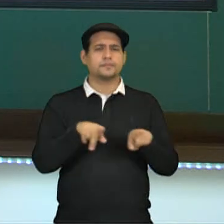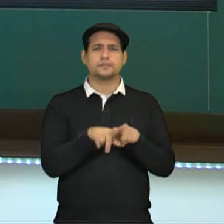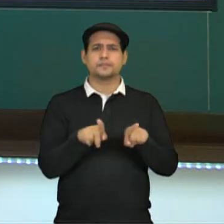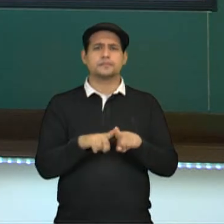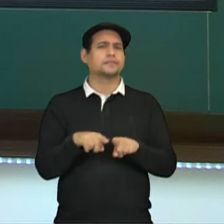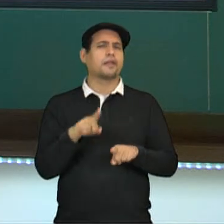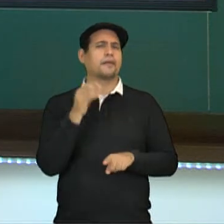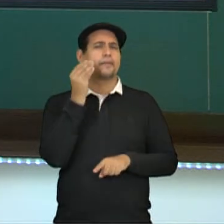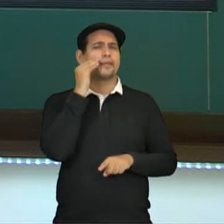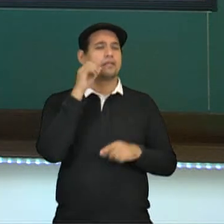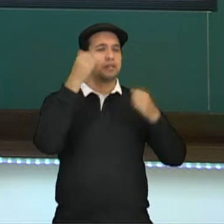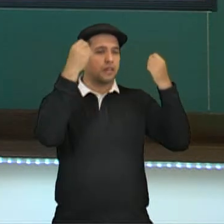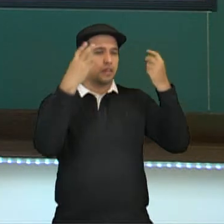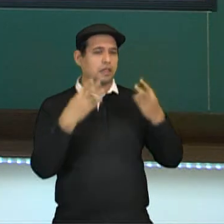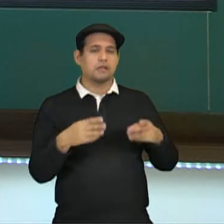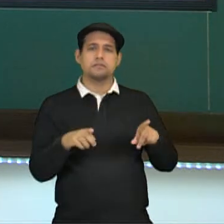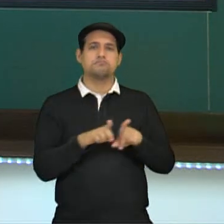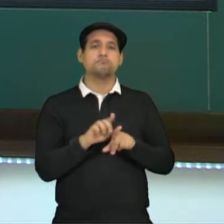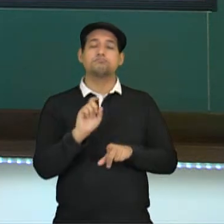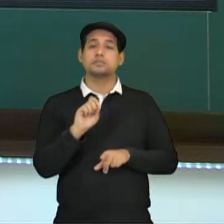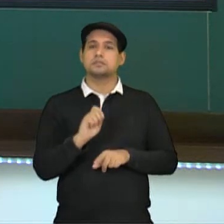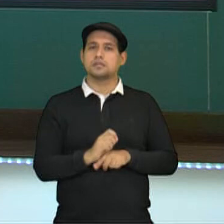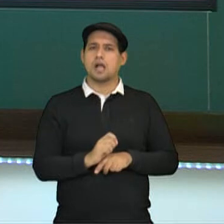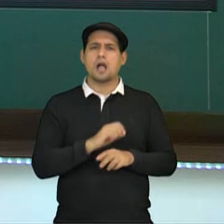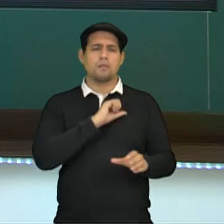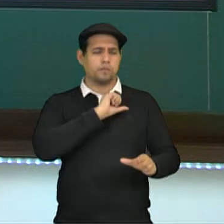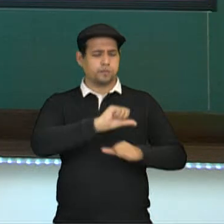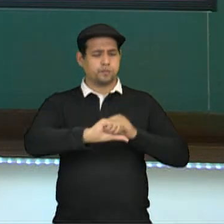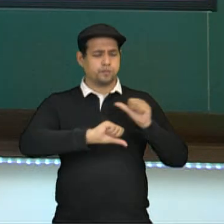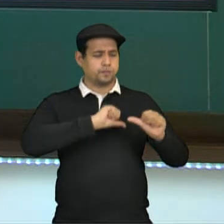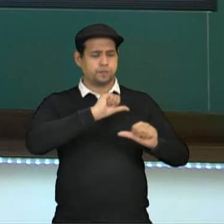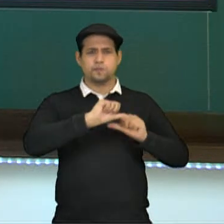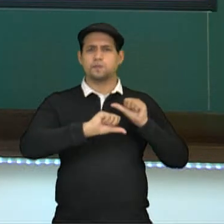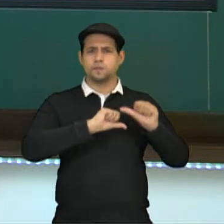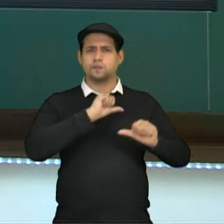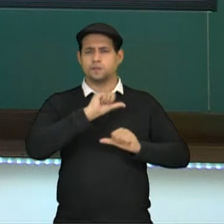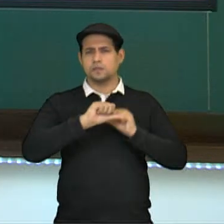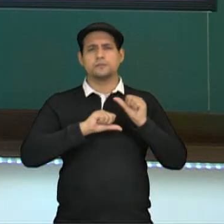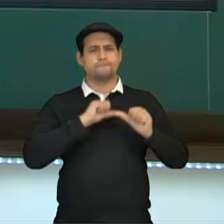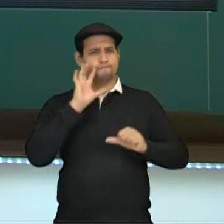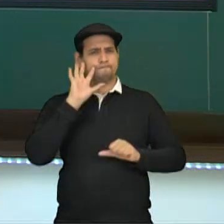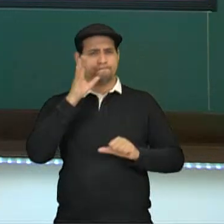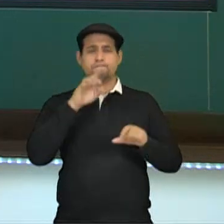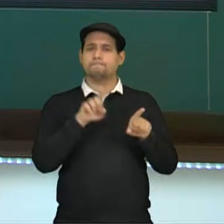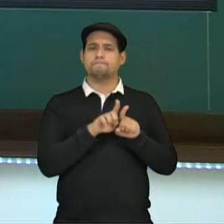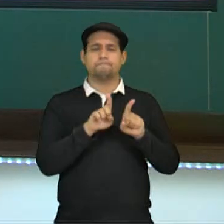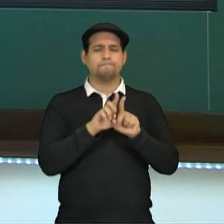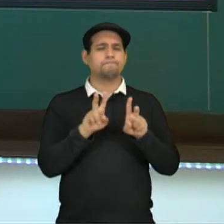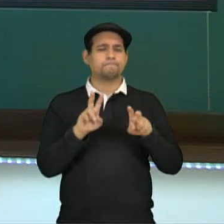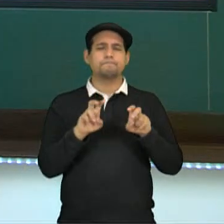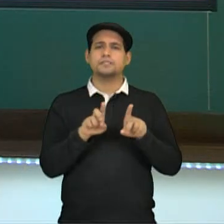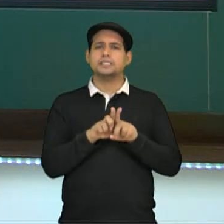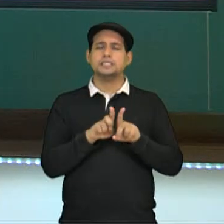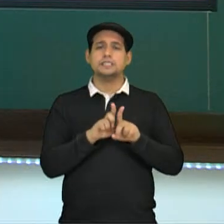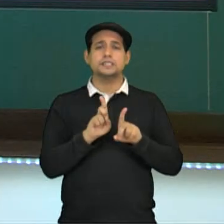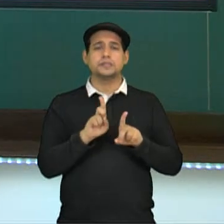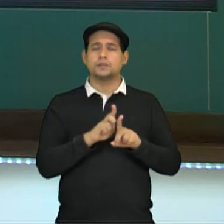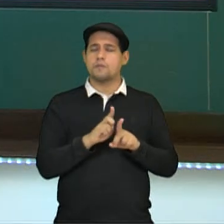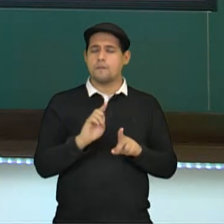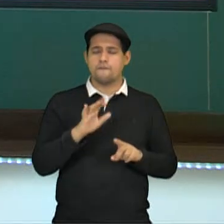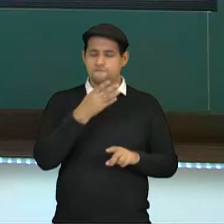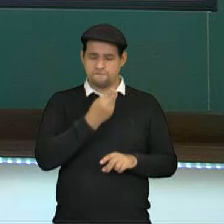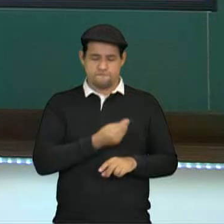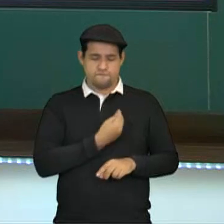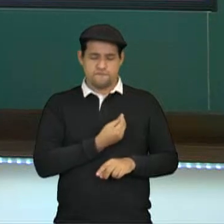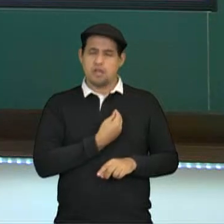Para tentar explicar, então, as mudanças, as alterações sofridas pelos seres